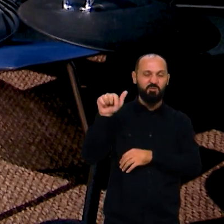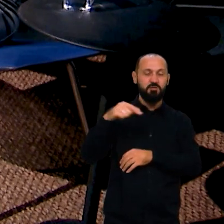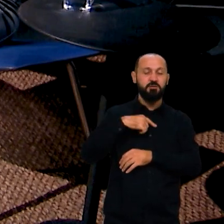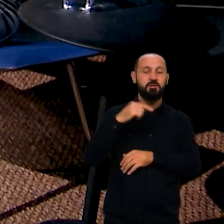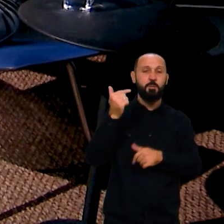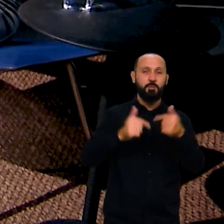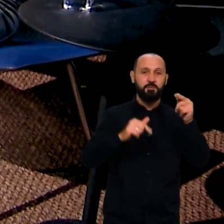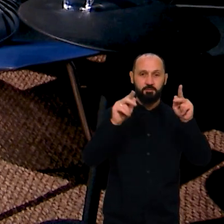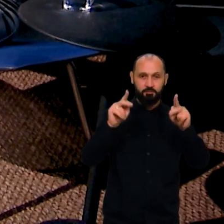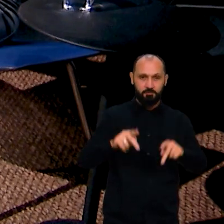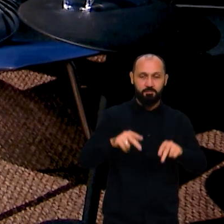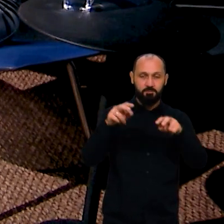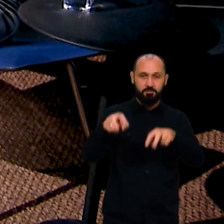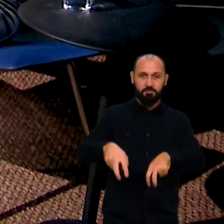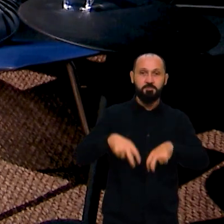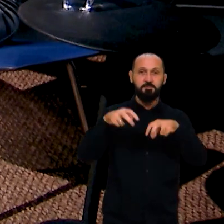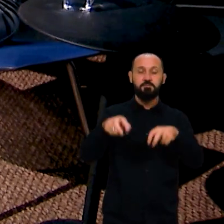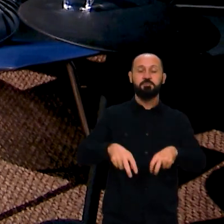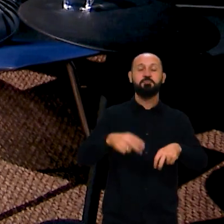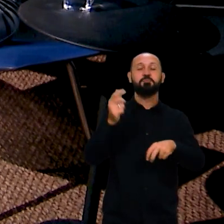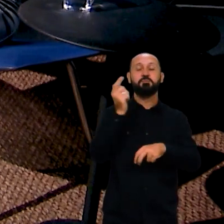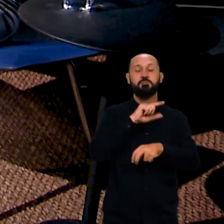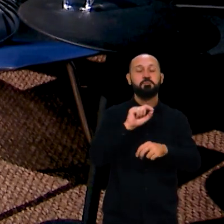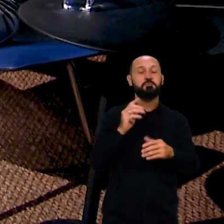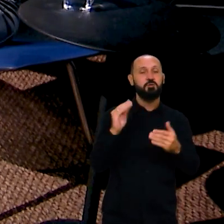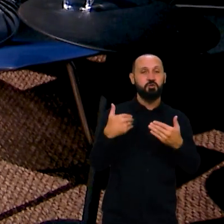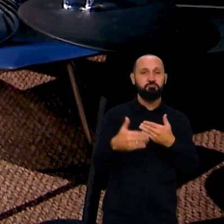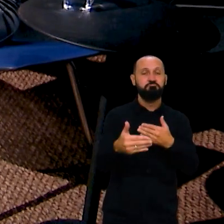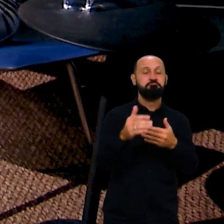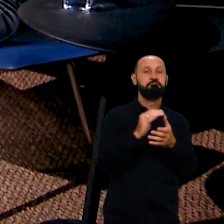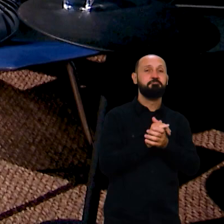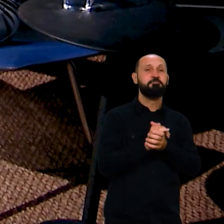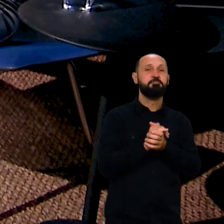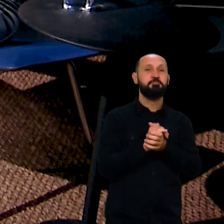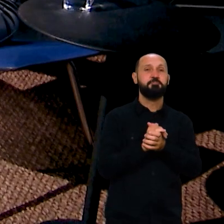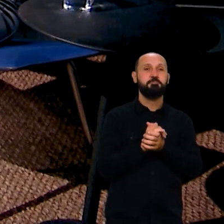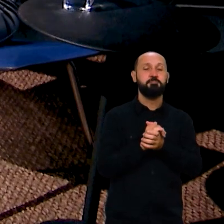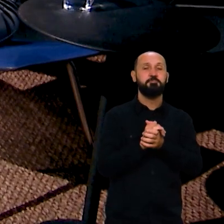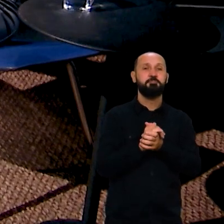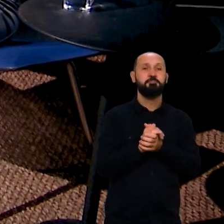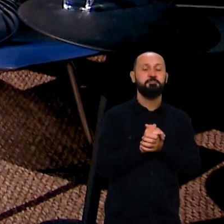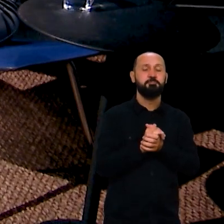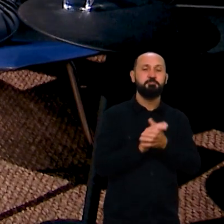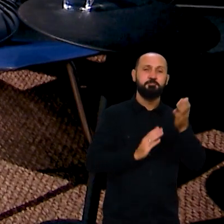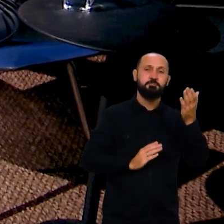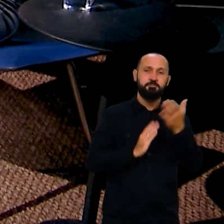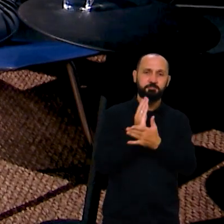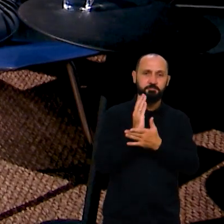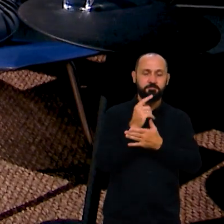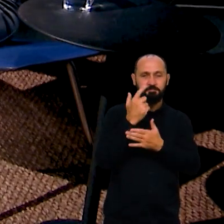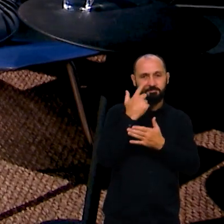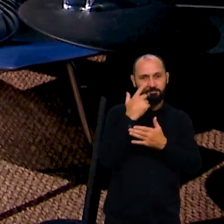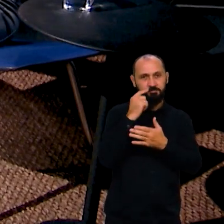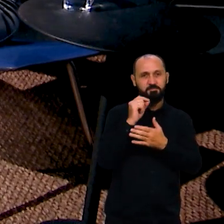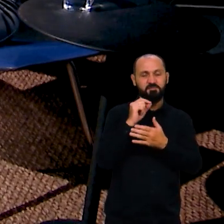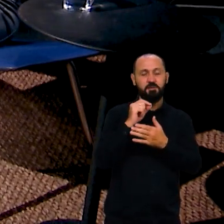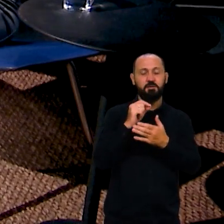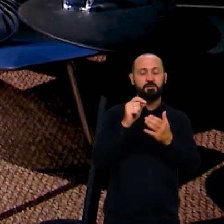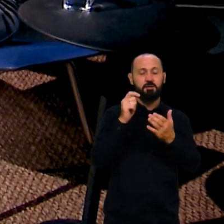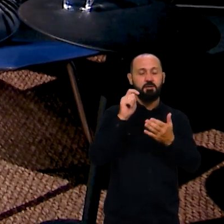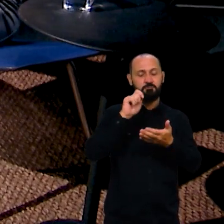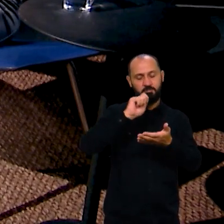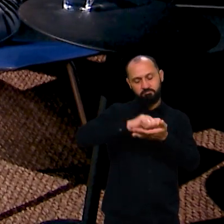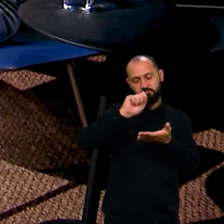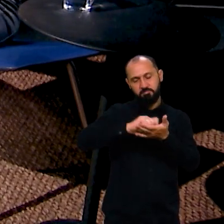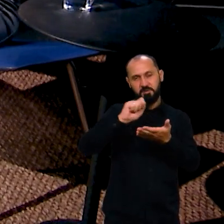o principal programa de políticas públicas para rural, de novo, assim, estou seguindo a lógica de sim. carreira, né? E logo quando eu passei lá, como eu gabaritei a prova